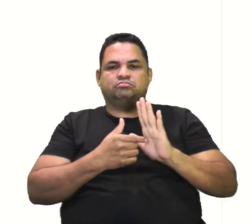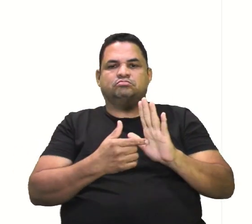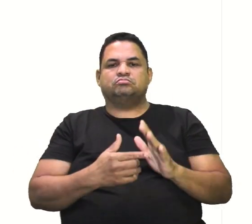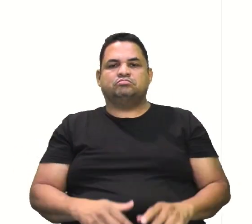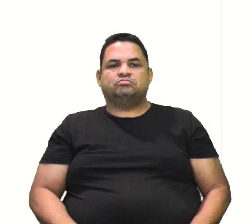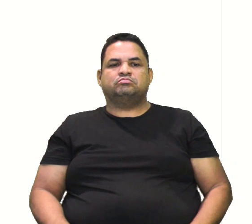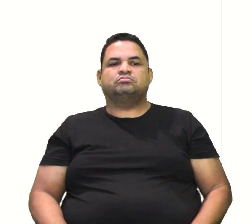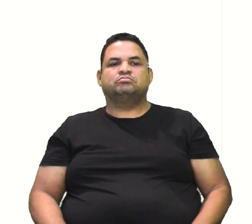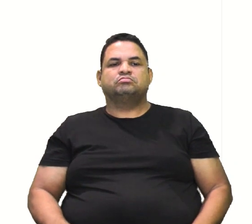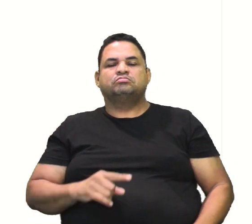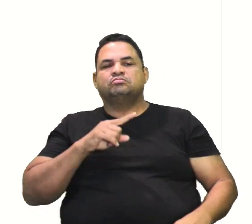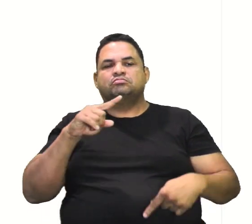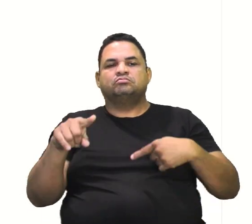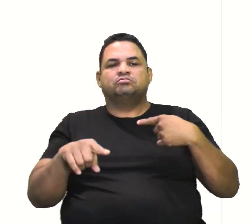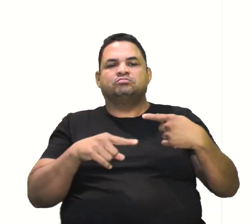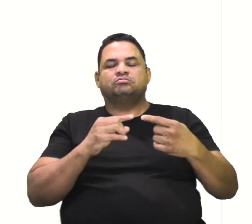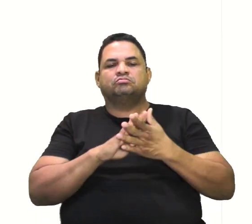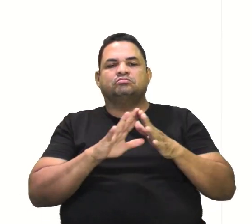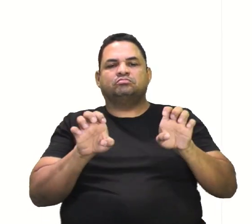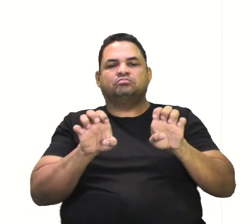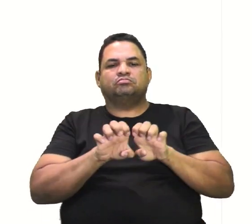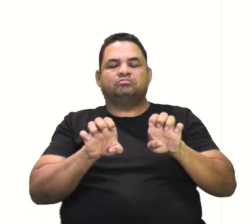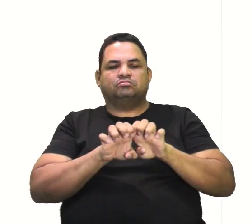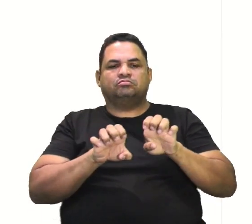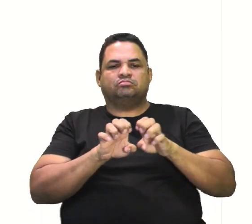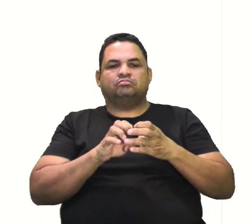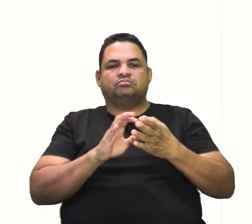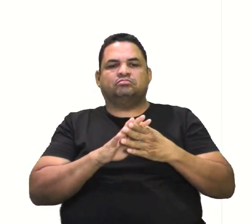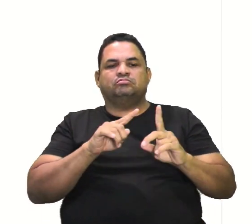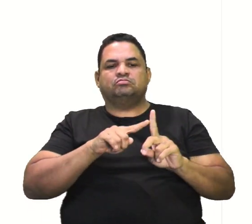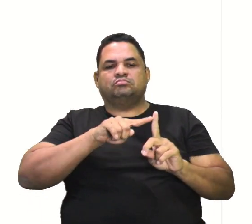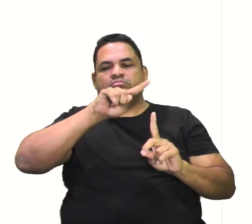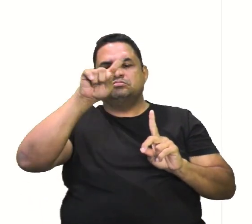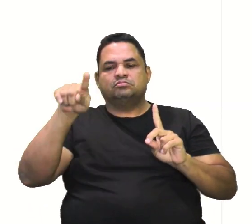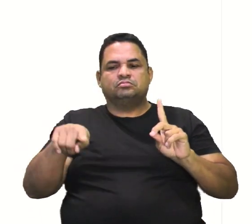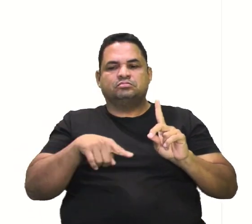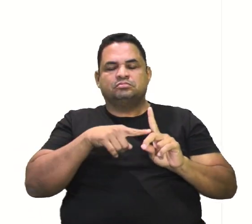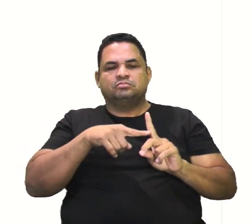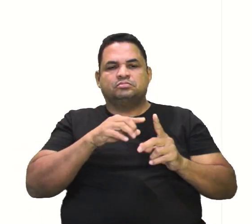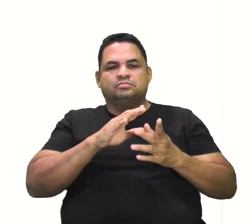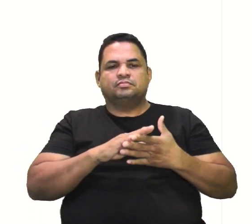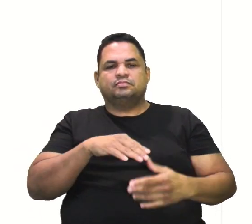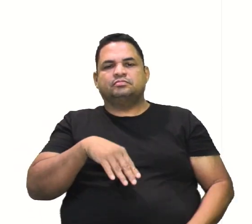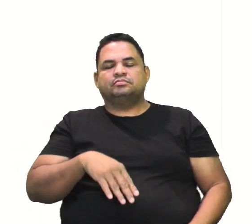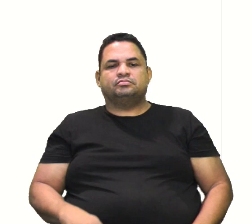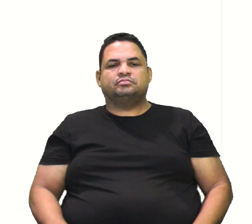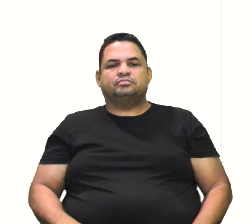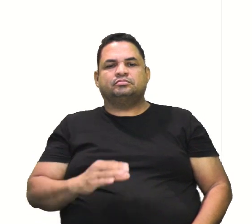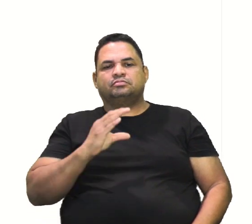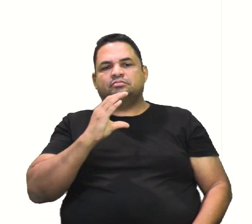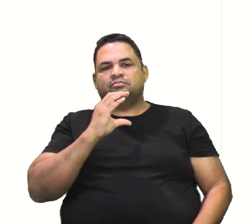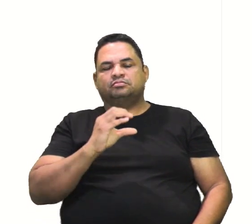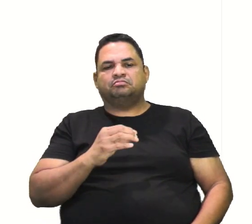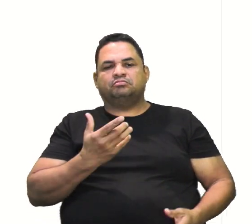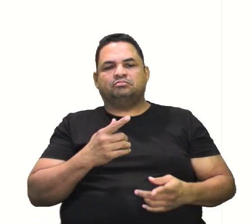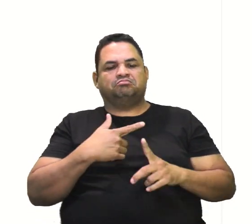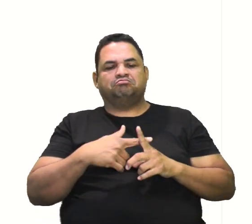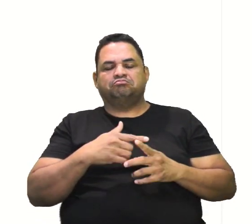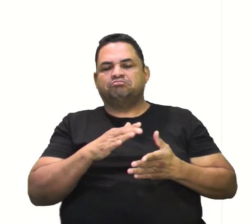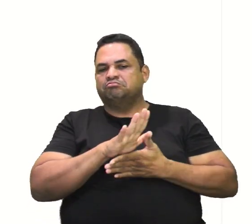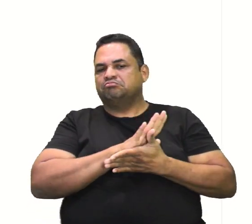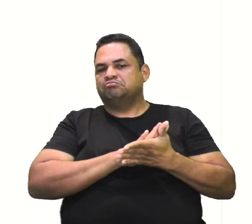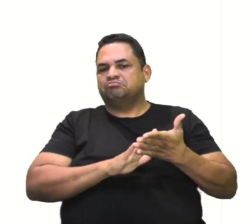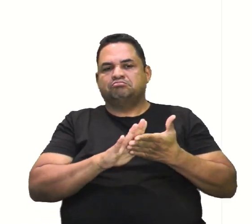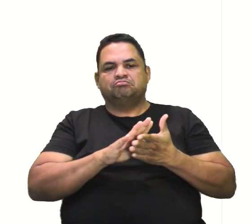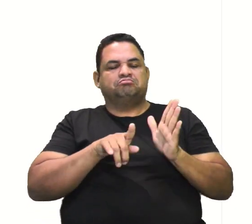mostrar aqui a intenção de usar a equação da circunferência. Né? Ele já disse que a circunferência é 0 para x, ou seja, não soma com nada,